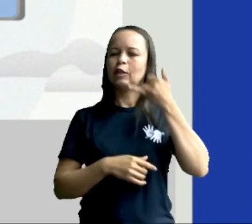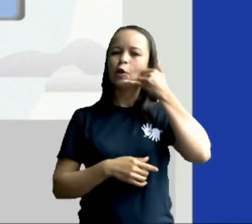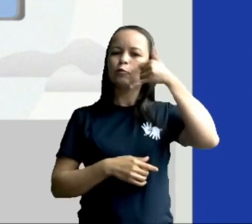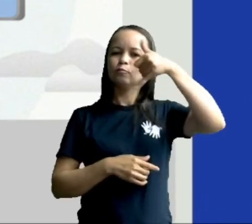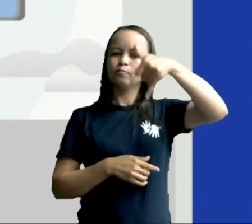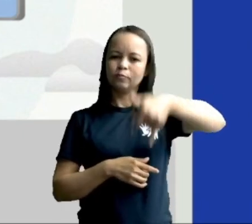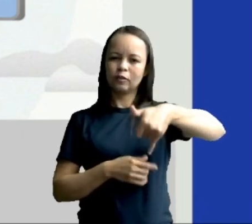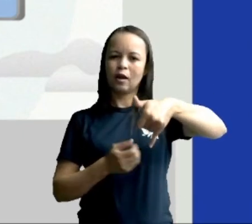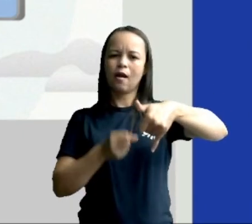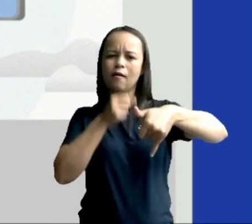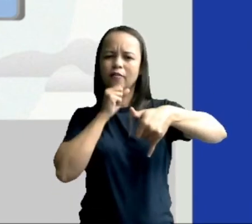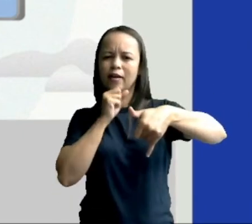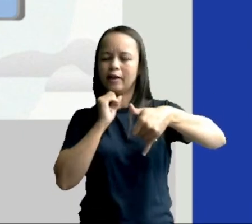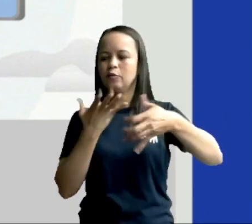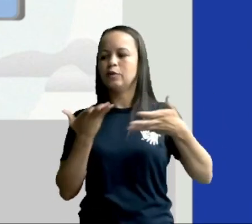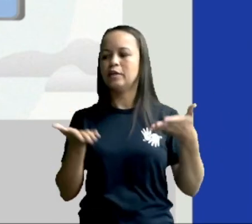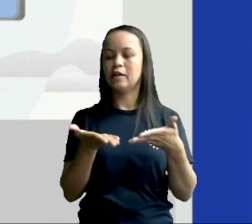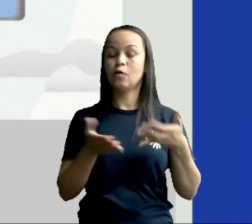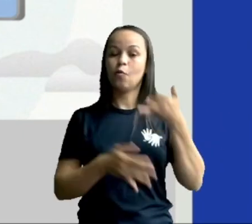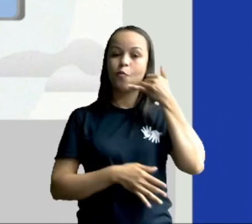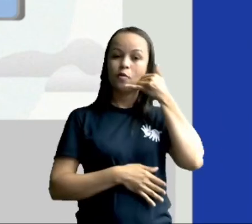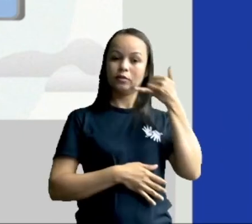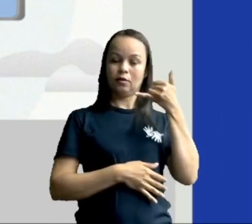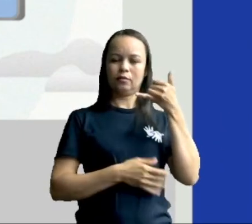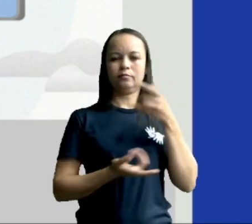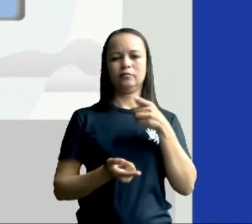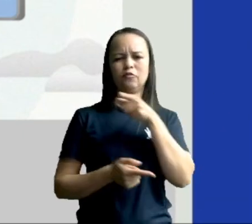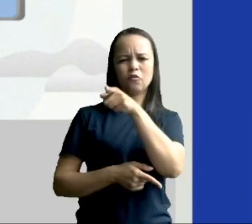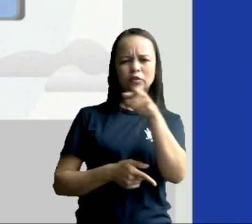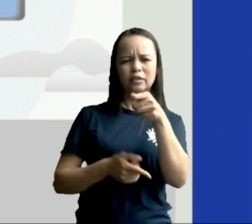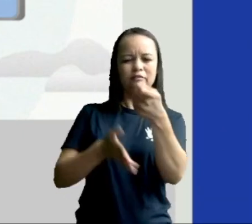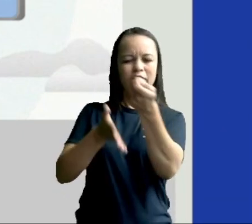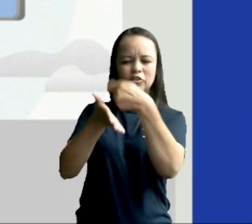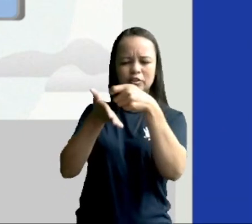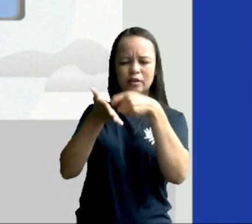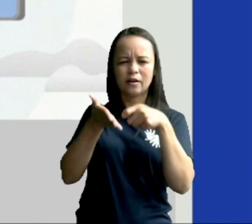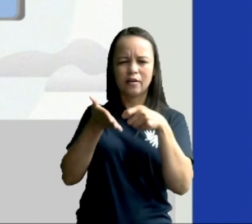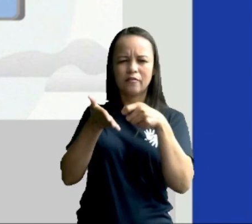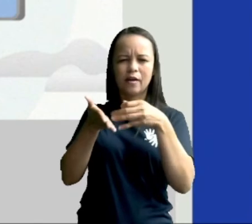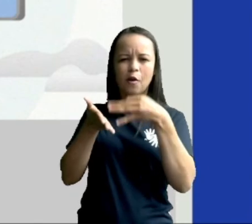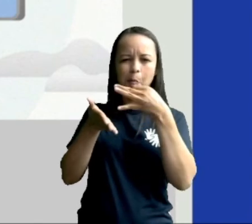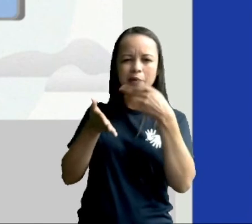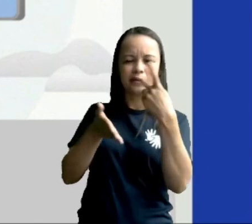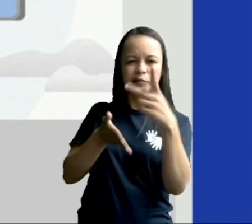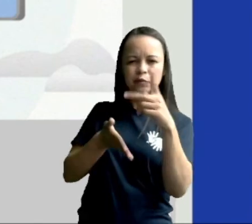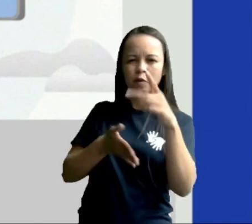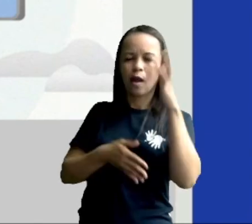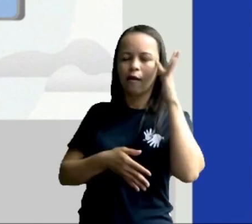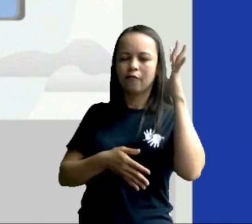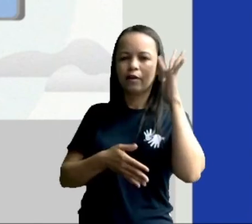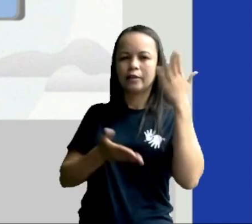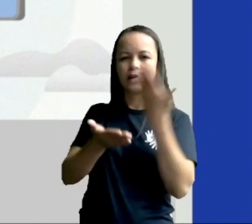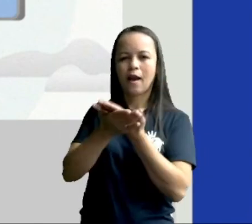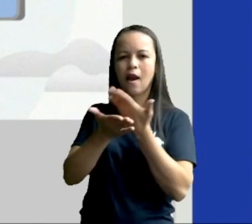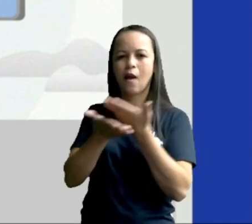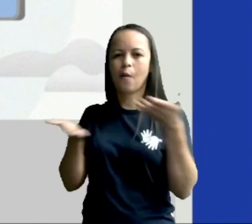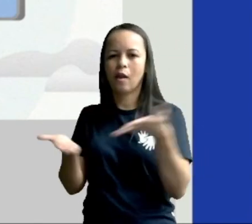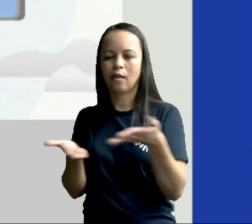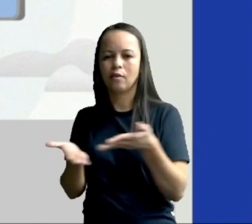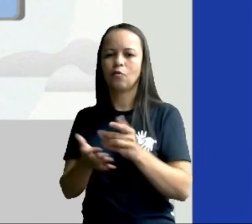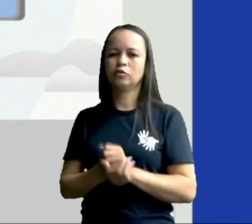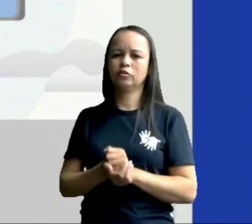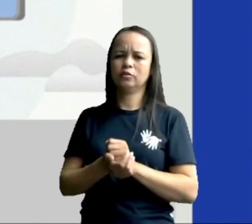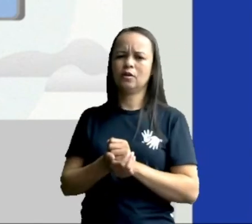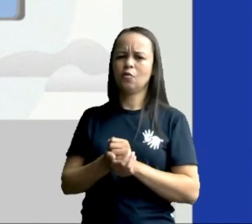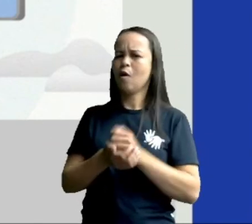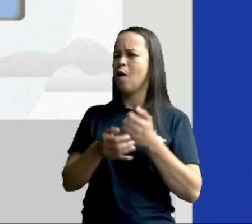celular. Você vai escrever em poucas palavras o que essa mensagem reflete para a nossa aula de hoje. Qual é a mensagem que ela está